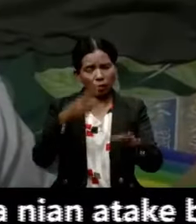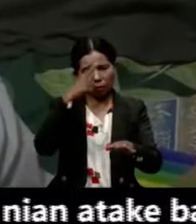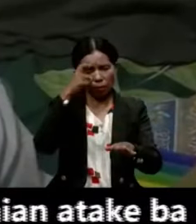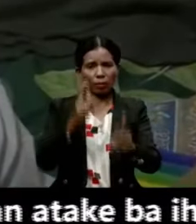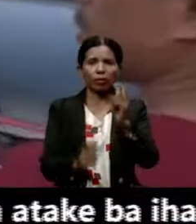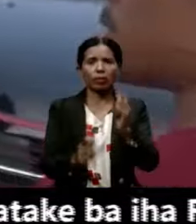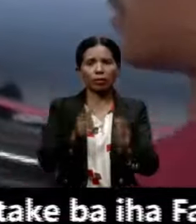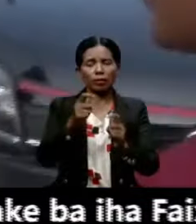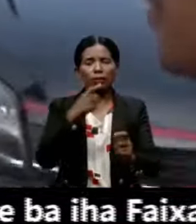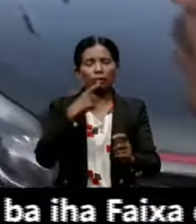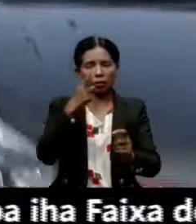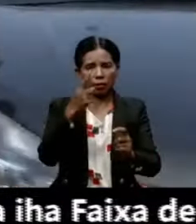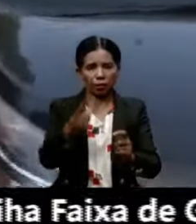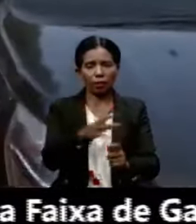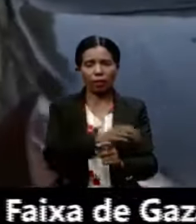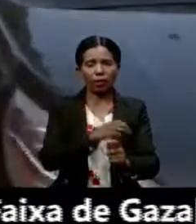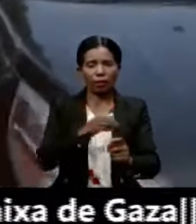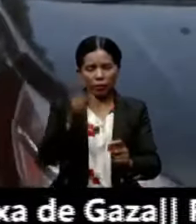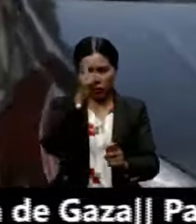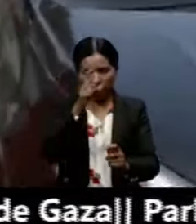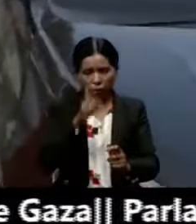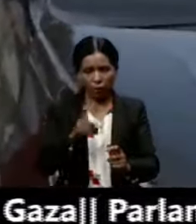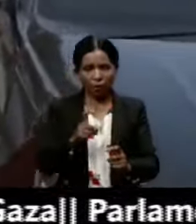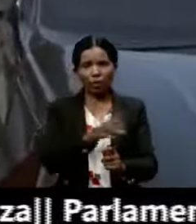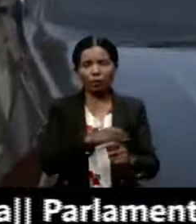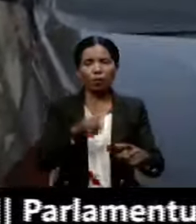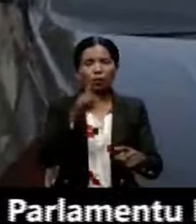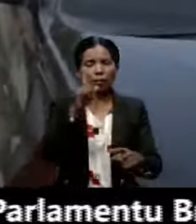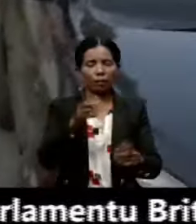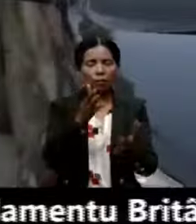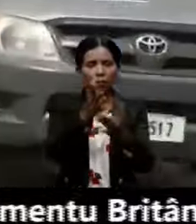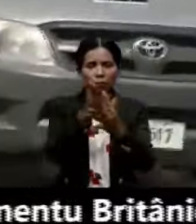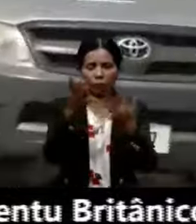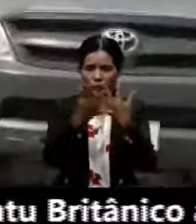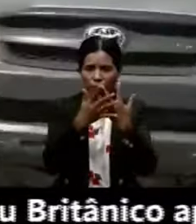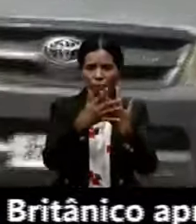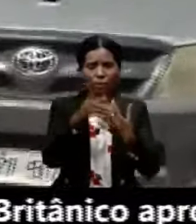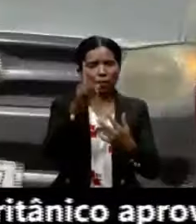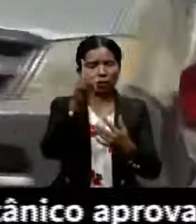liberta arguido na ida nebe minoridade, na ida ba prisão preventiva,